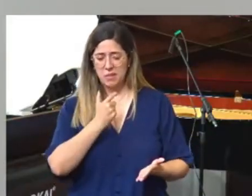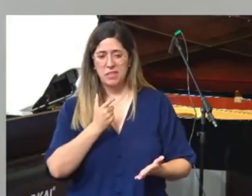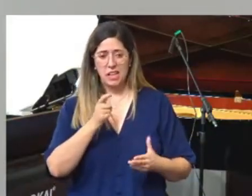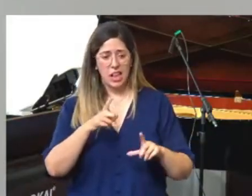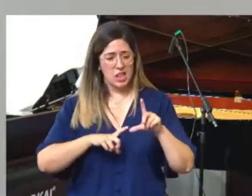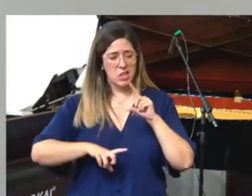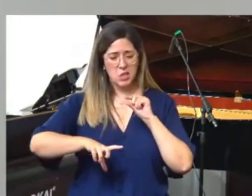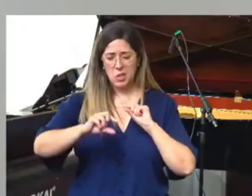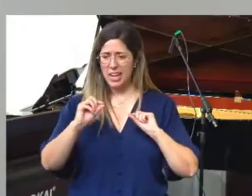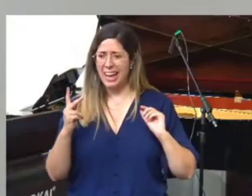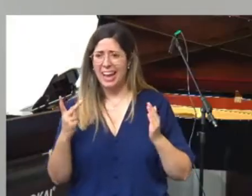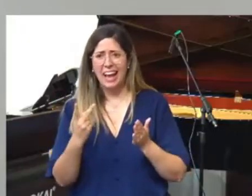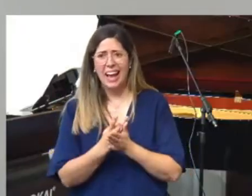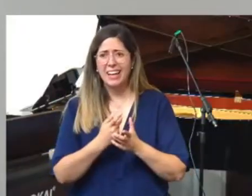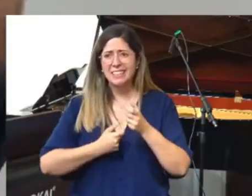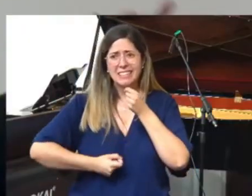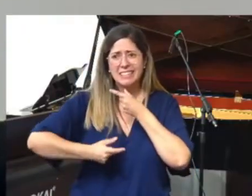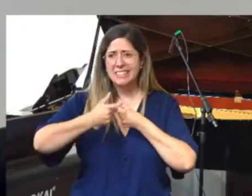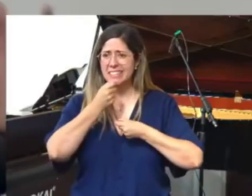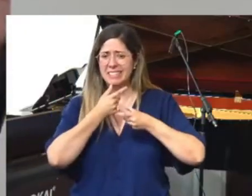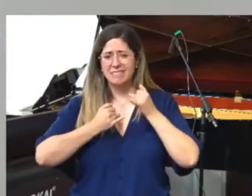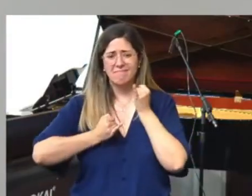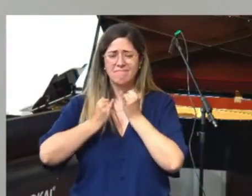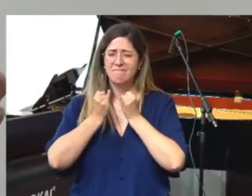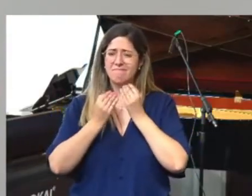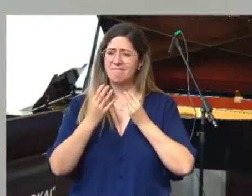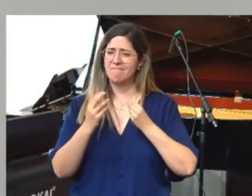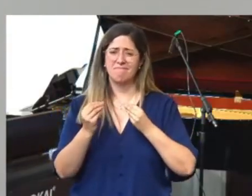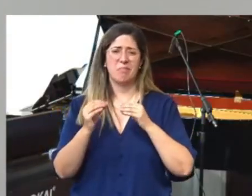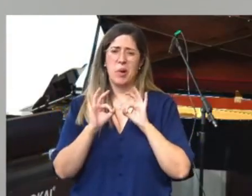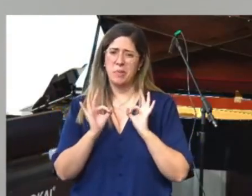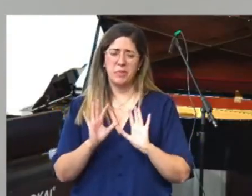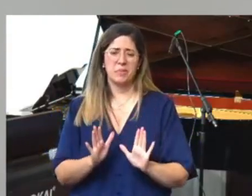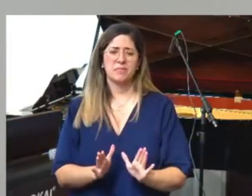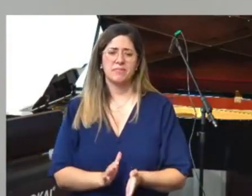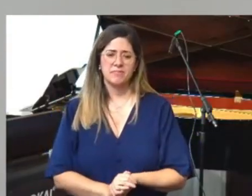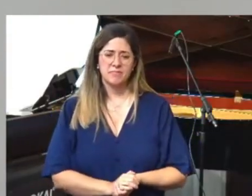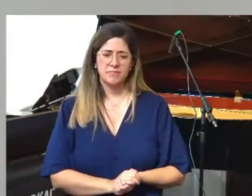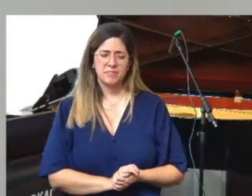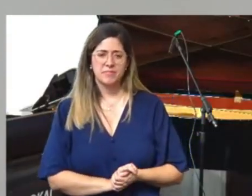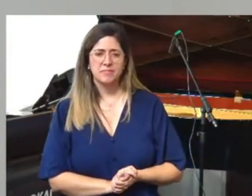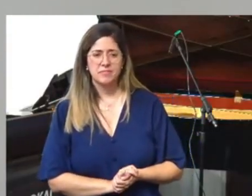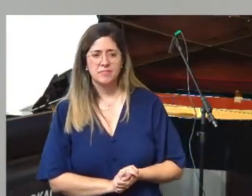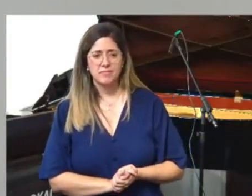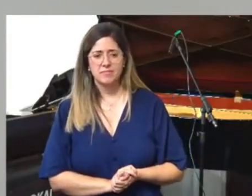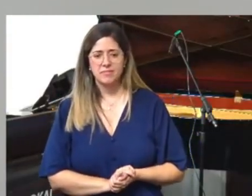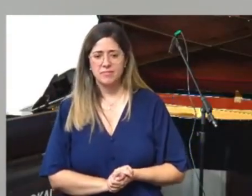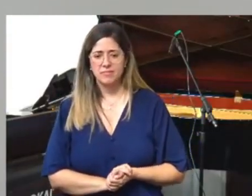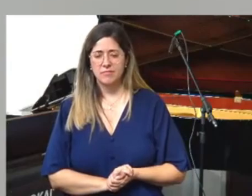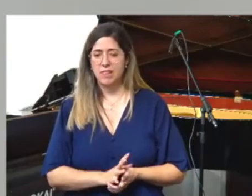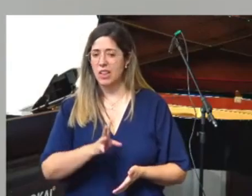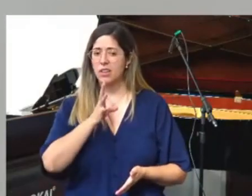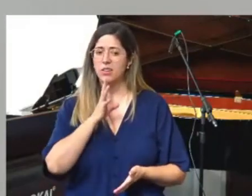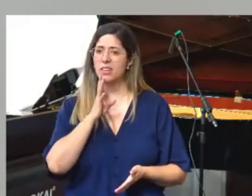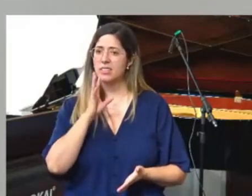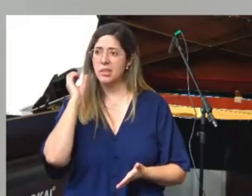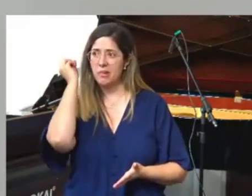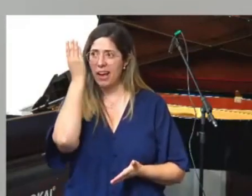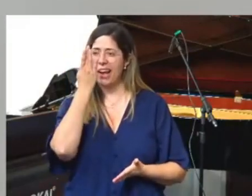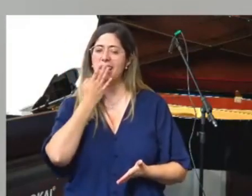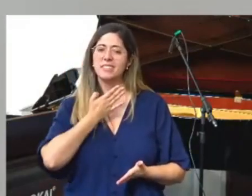minhas escolhas, o meu palavreado fora da igreja é o mesmo de alguém que não conheceu a